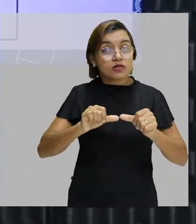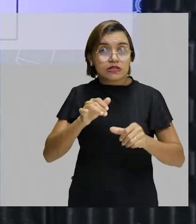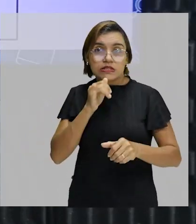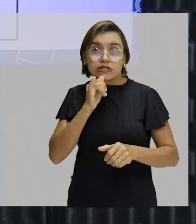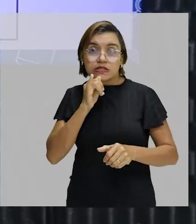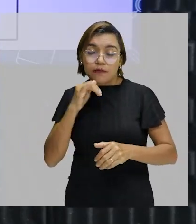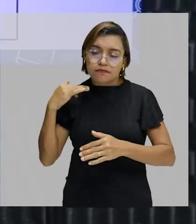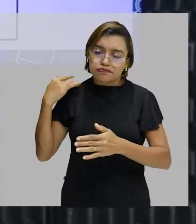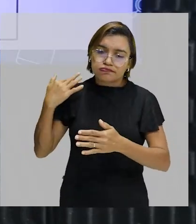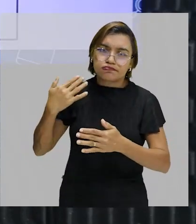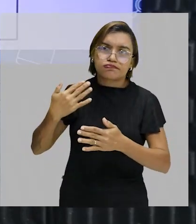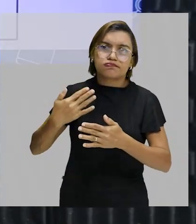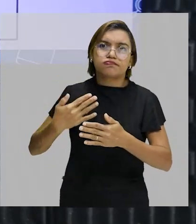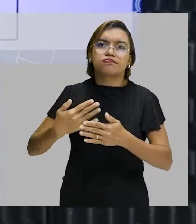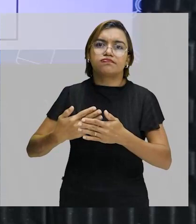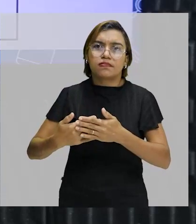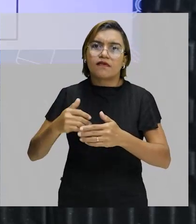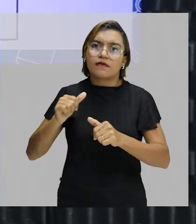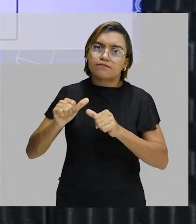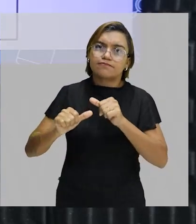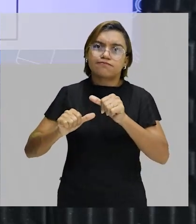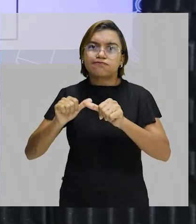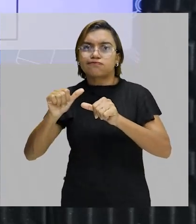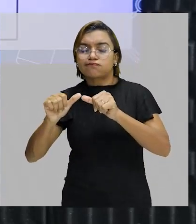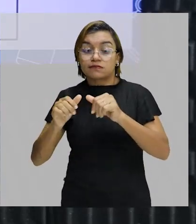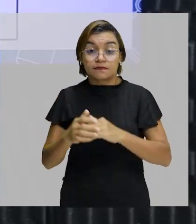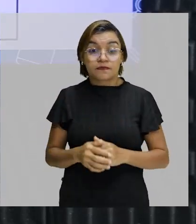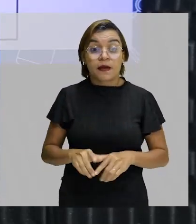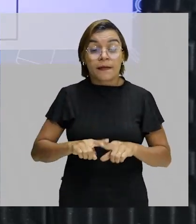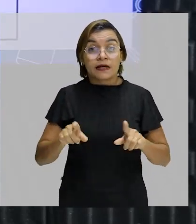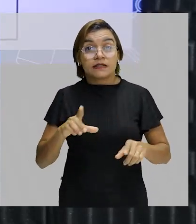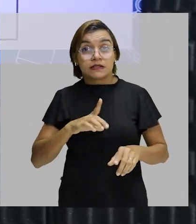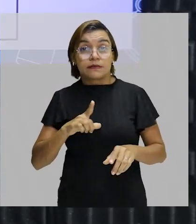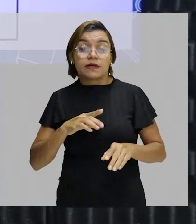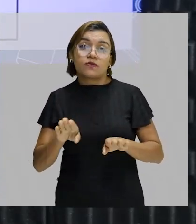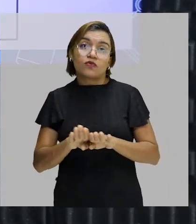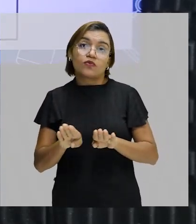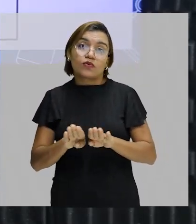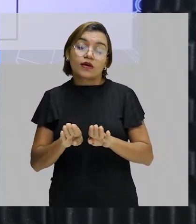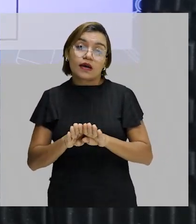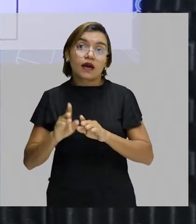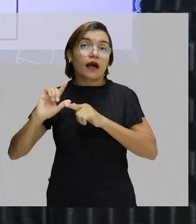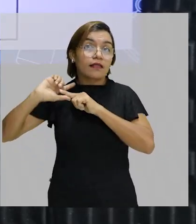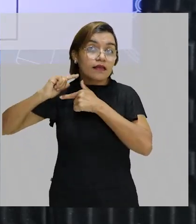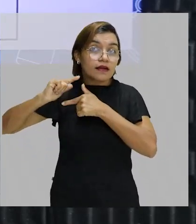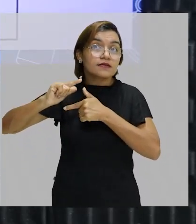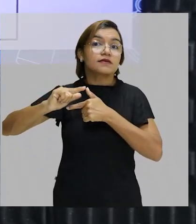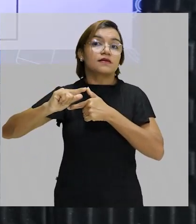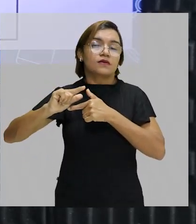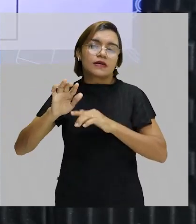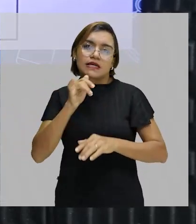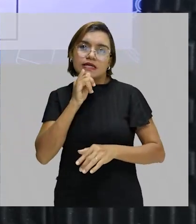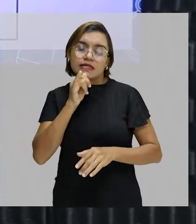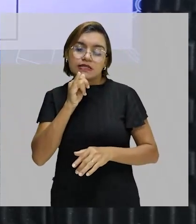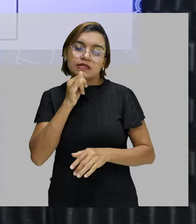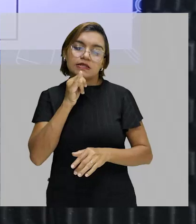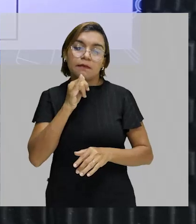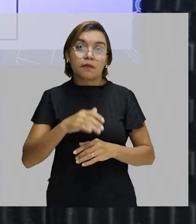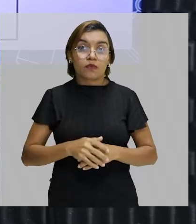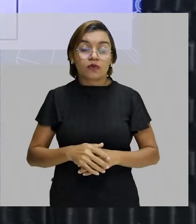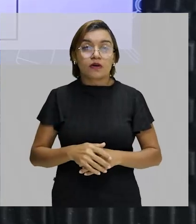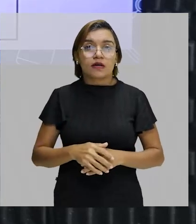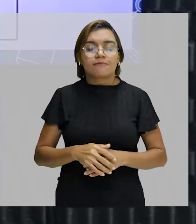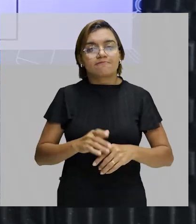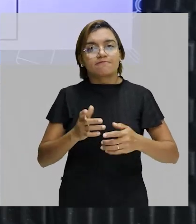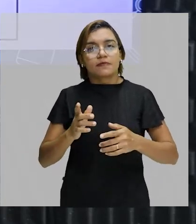tempo. Isso é normal, isso é natural. Mas tem também sempre aquela linha que é tradicional, que não deixa com que